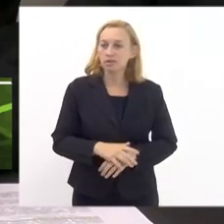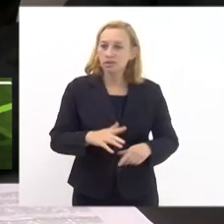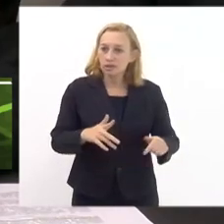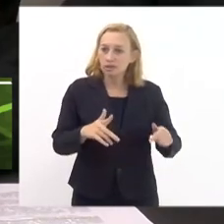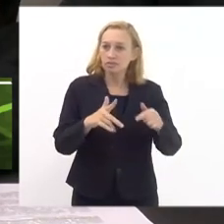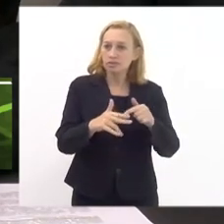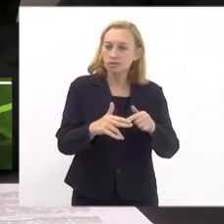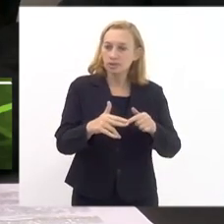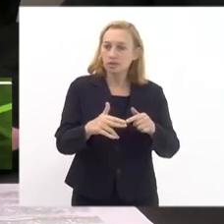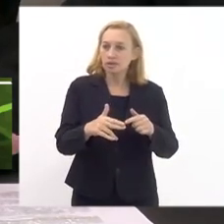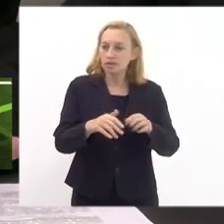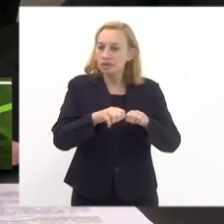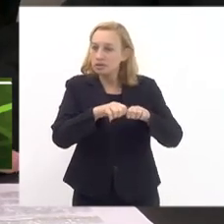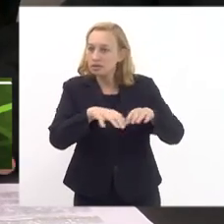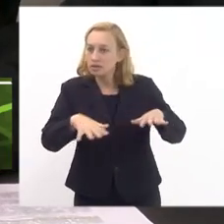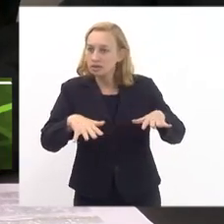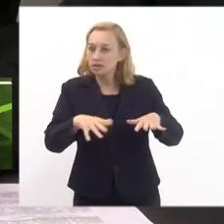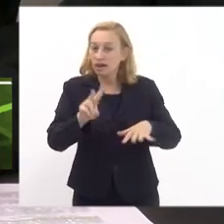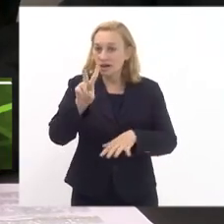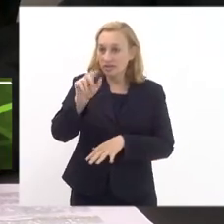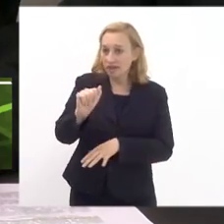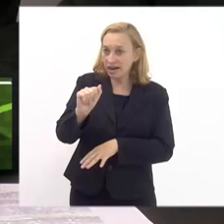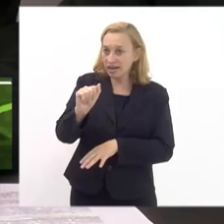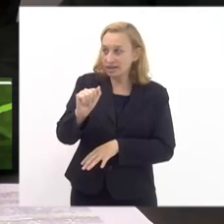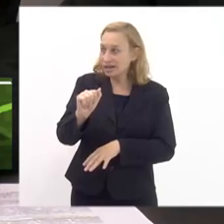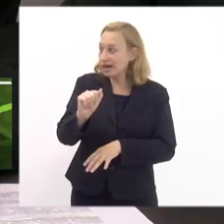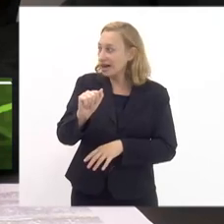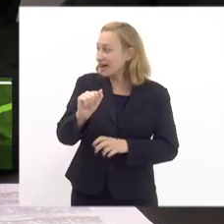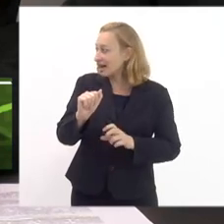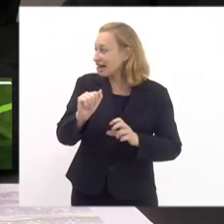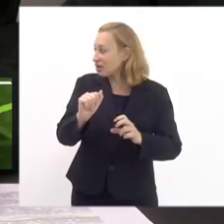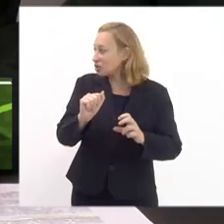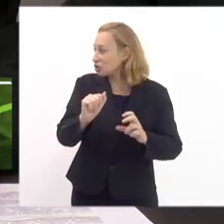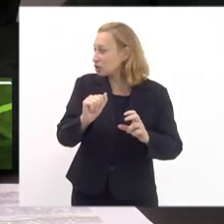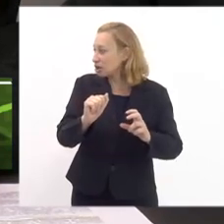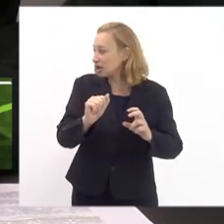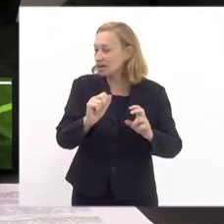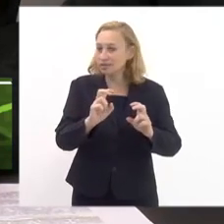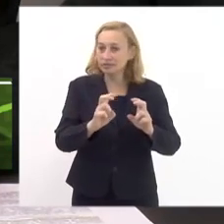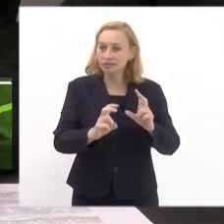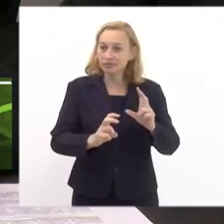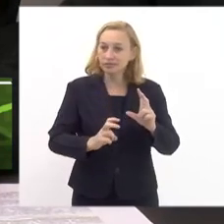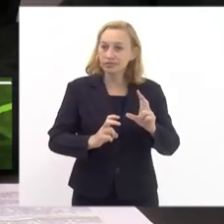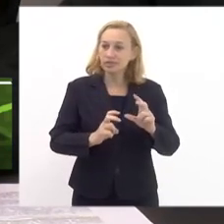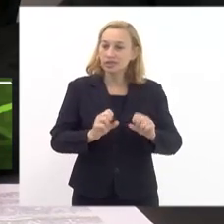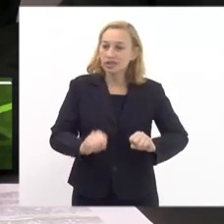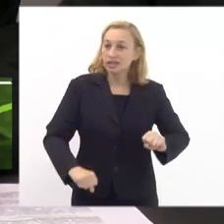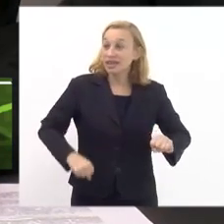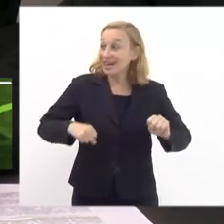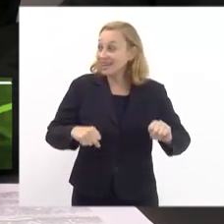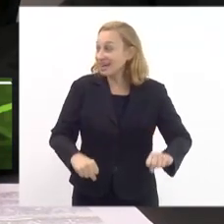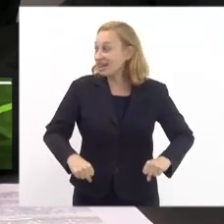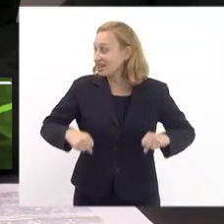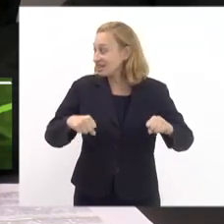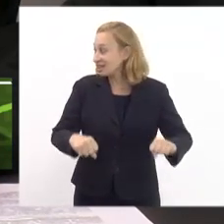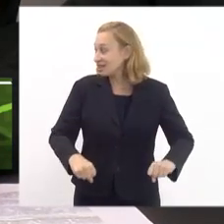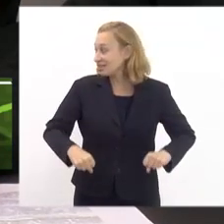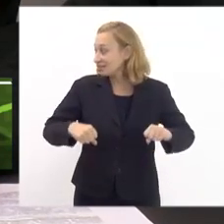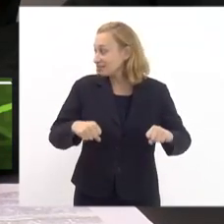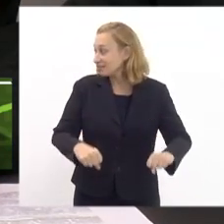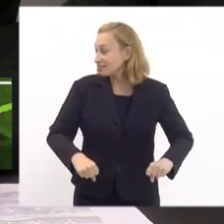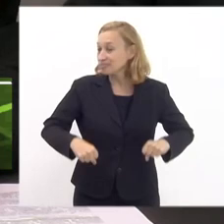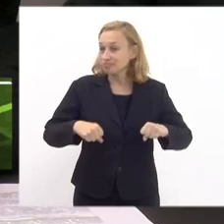nas vagas, que é um direito conquistado das pessoas com deficiência, para o doador de sangue. Ou seja, se um dia na vida você doou